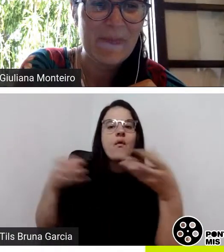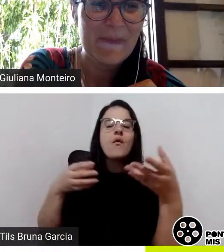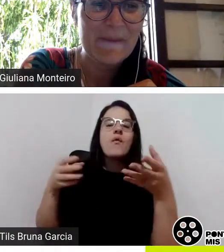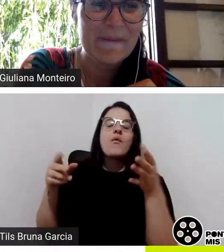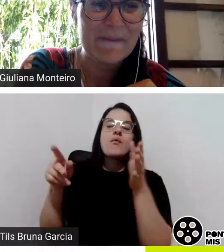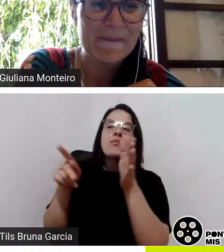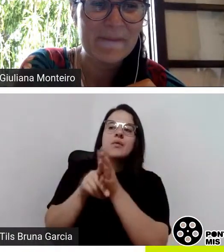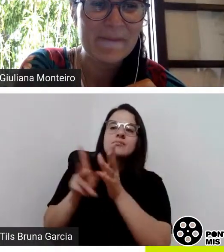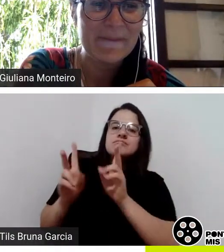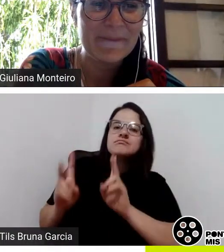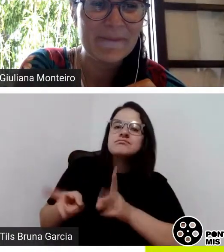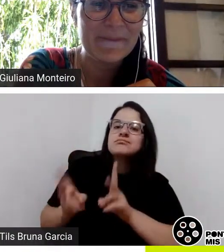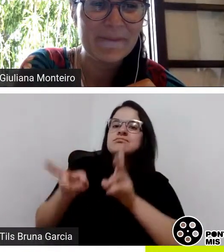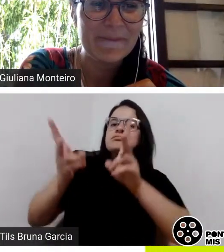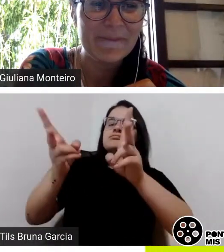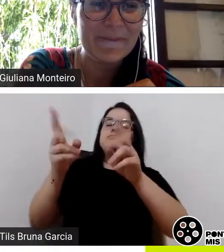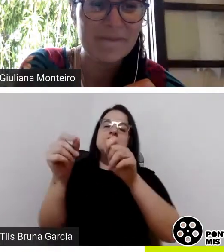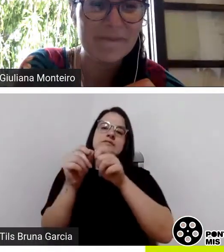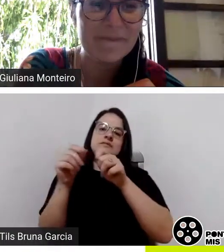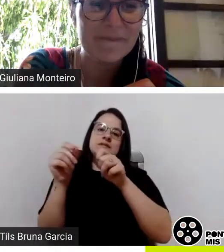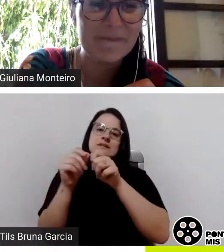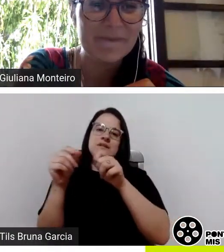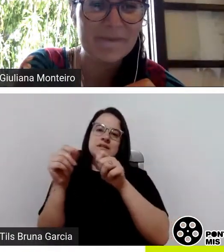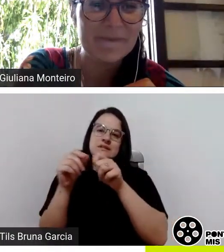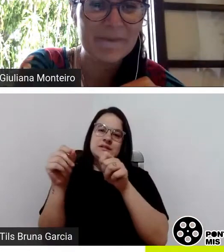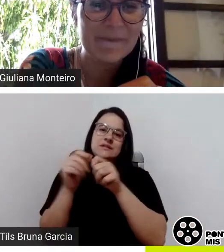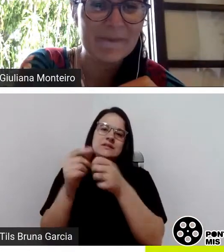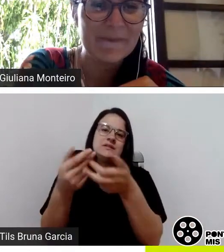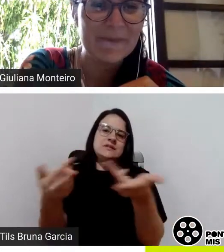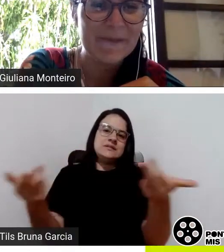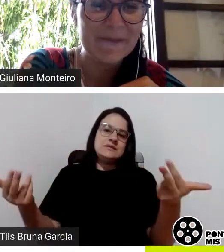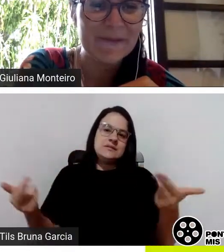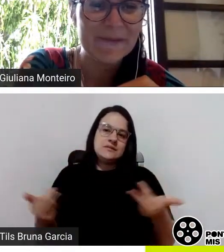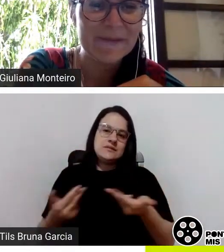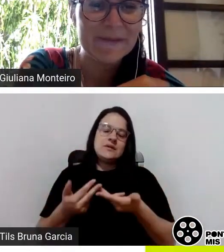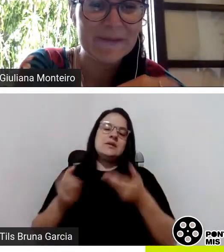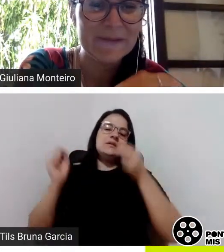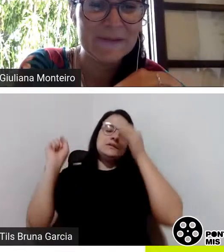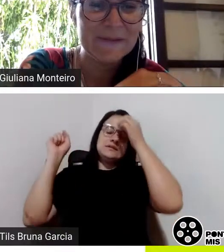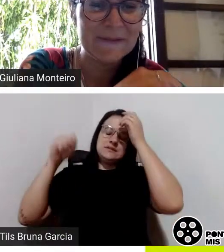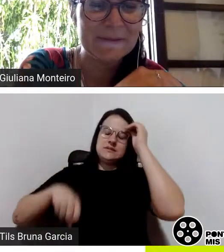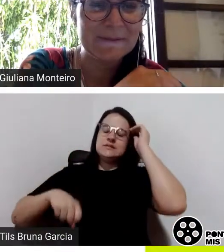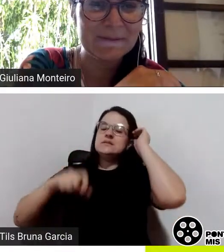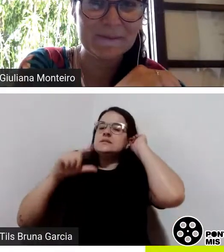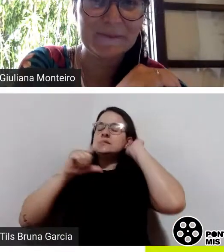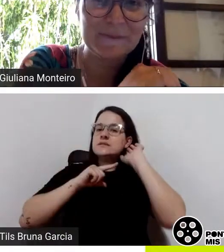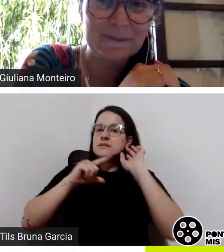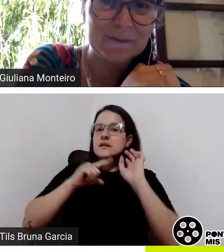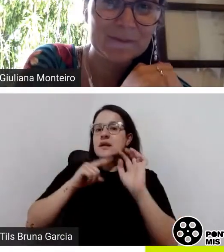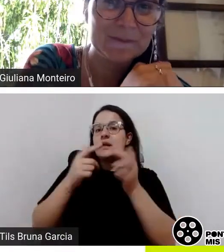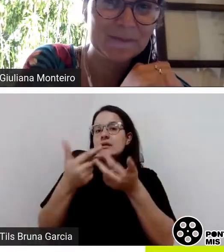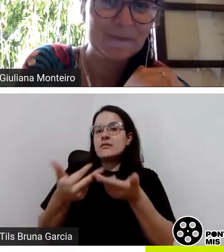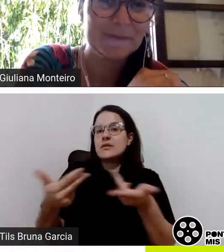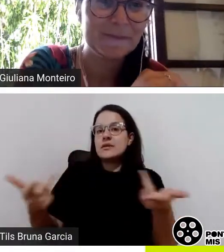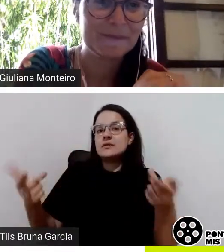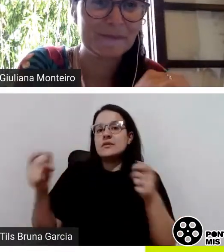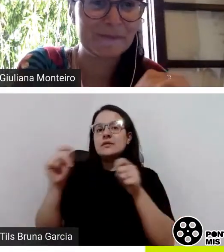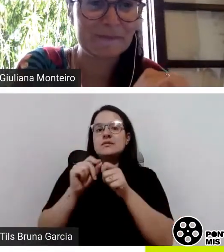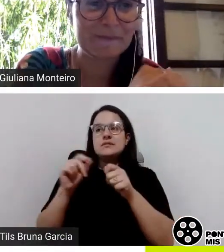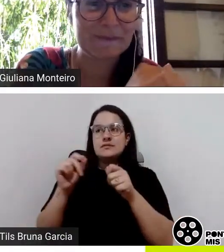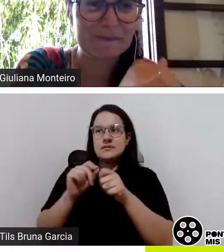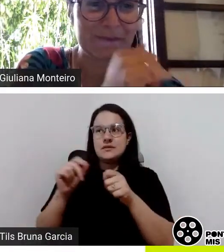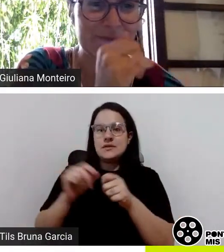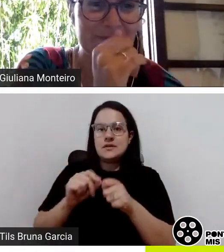que continua no Jorge Furtado lá do Houve Uma Vez Dois Verões, ou dos